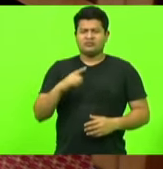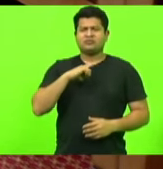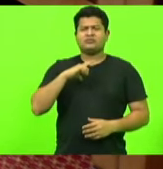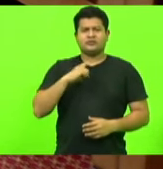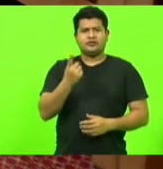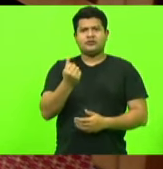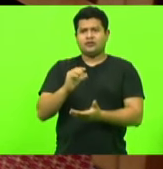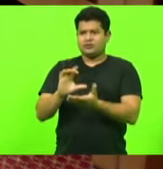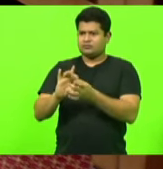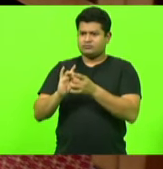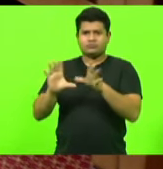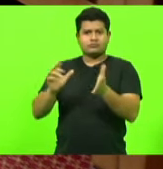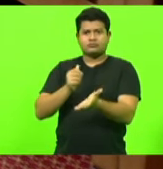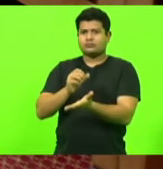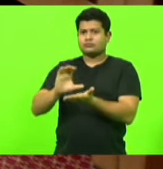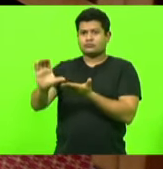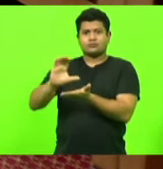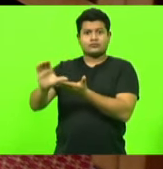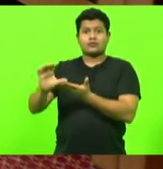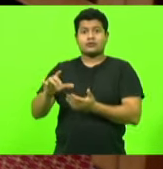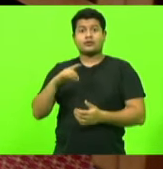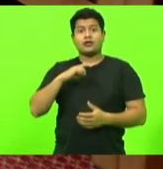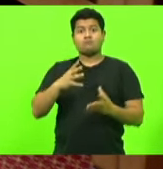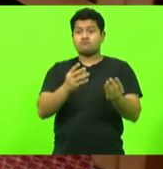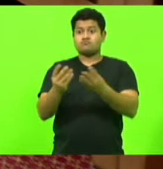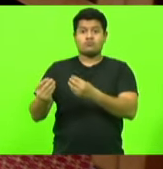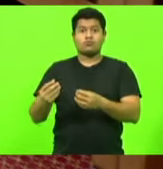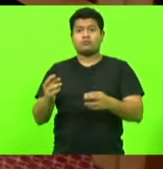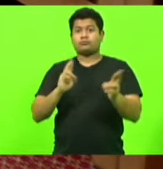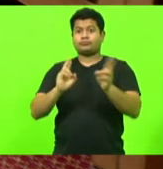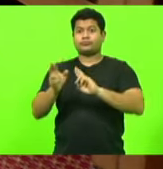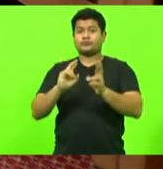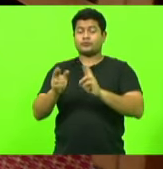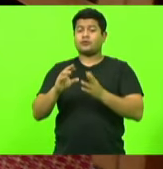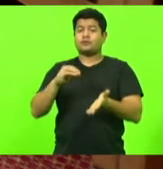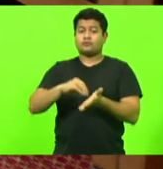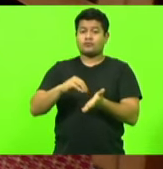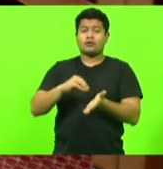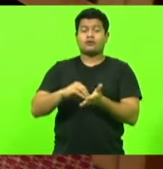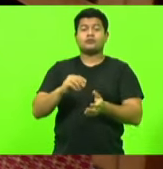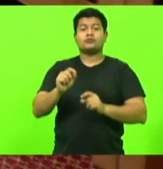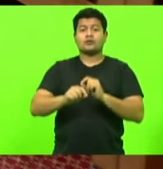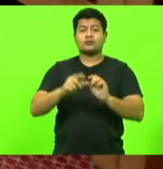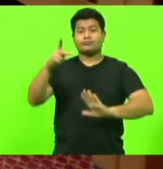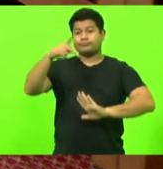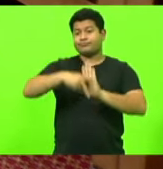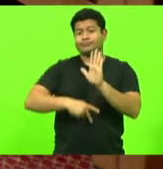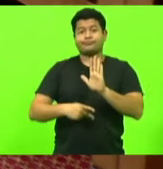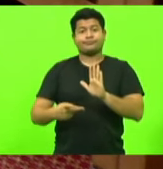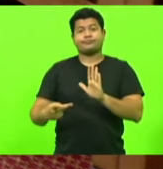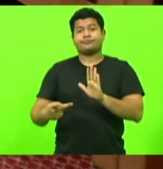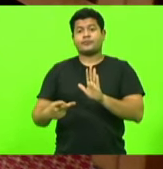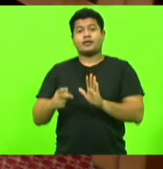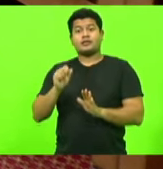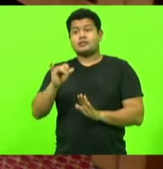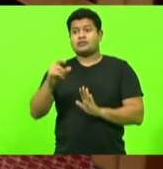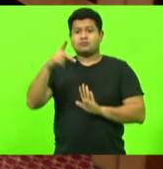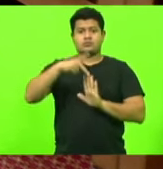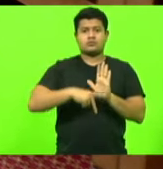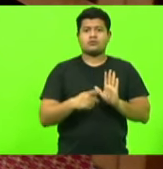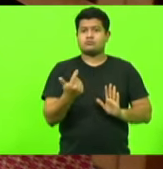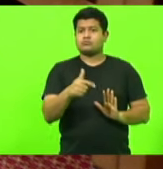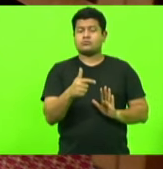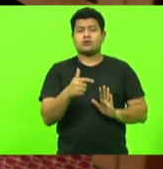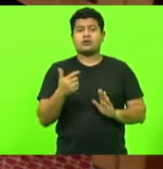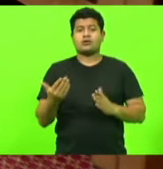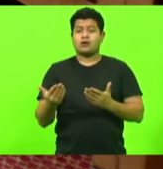existem muitas rodovias que ainda não foram contempladas com projetos. E sem projetos não tem como realizar